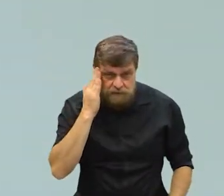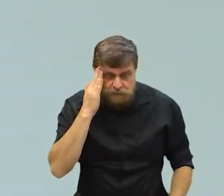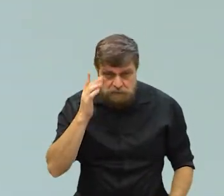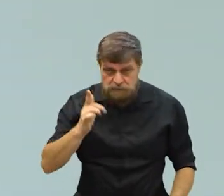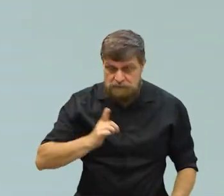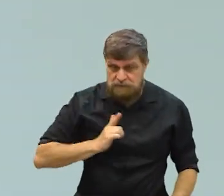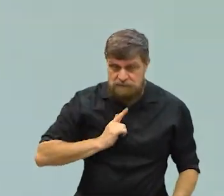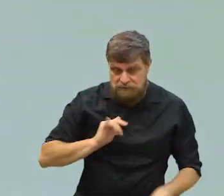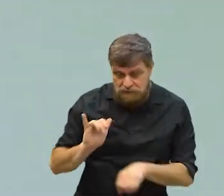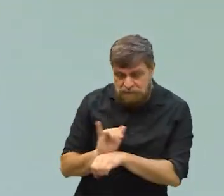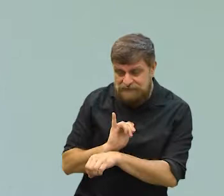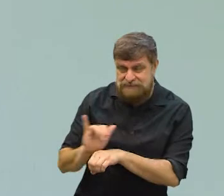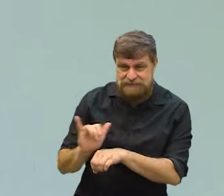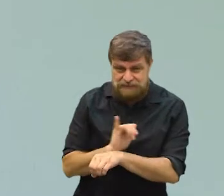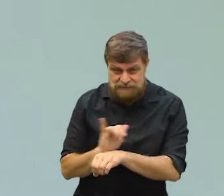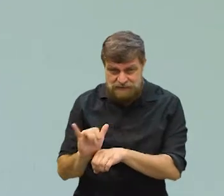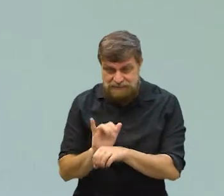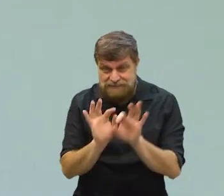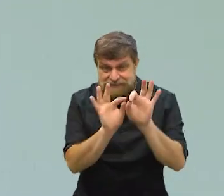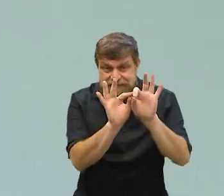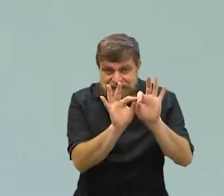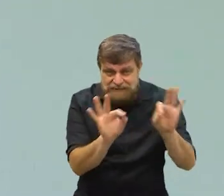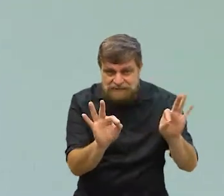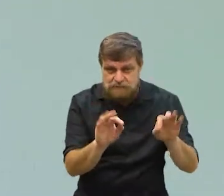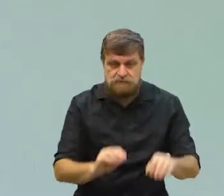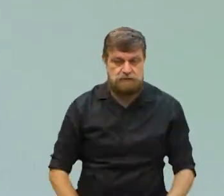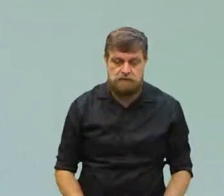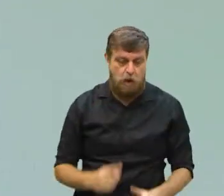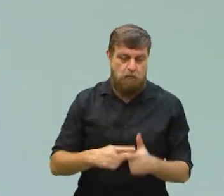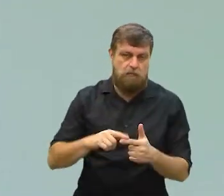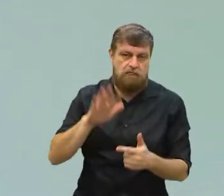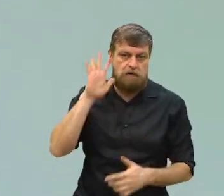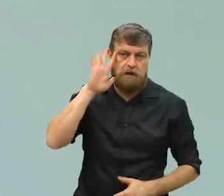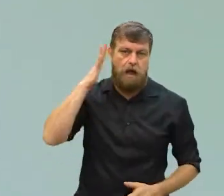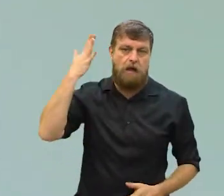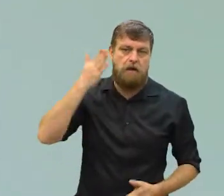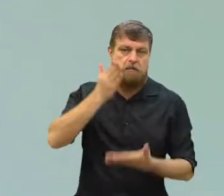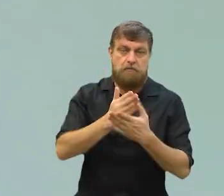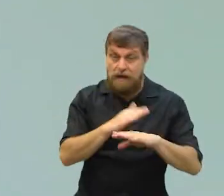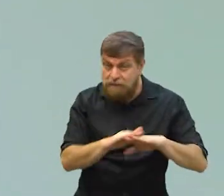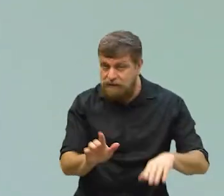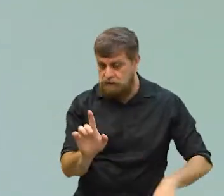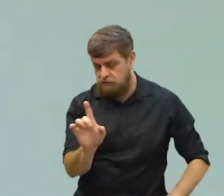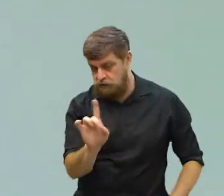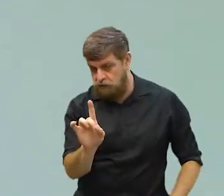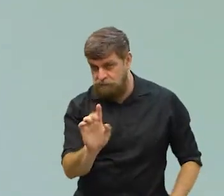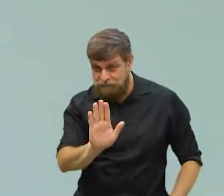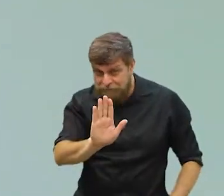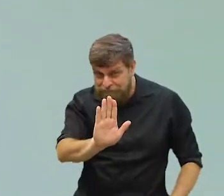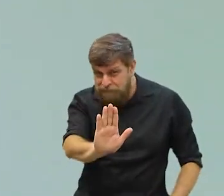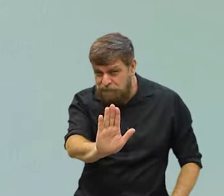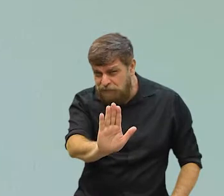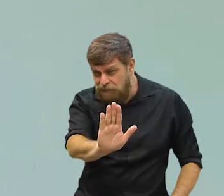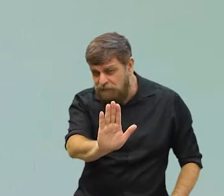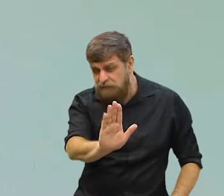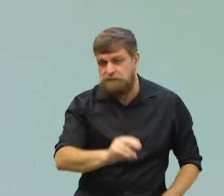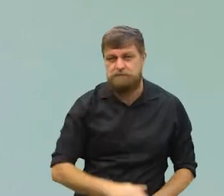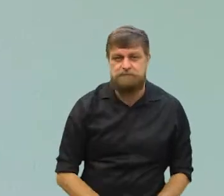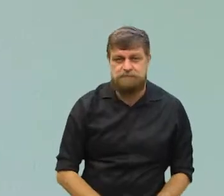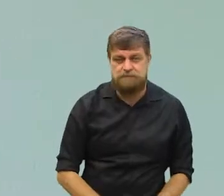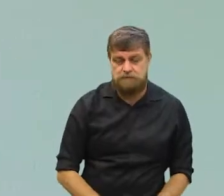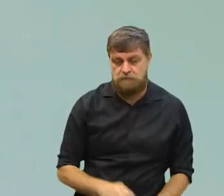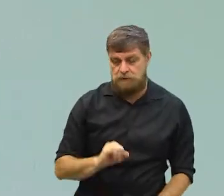que é uma medida relativamente simples não é a solução definitiva do problema mas